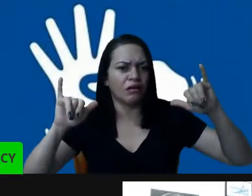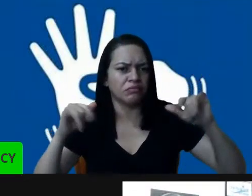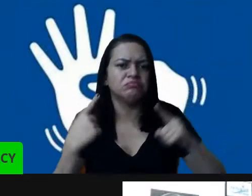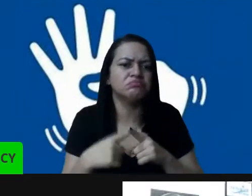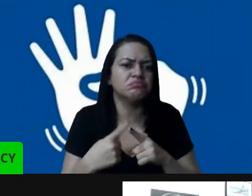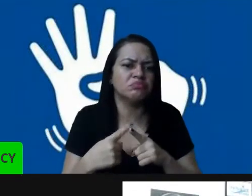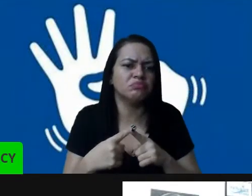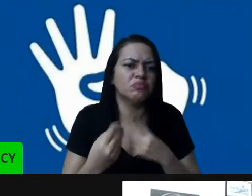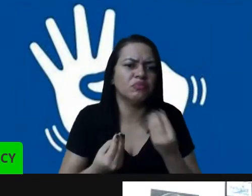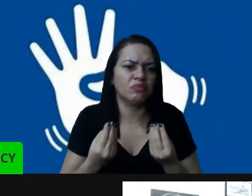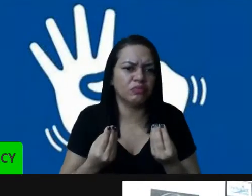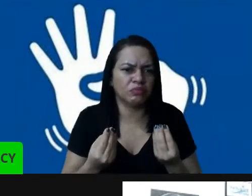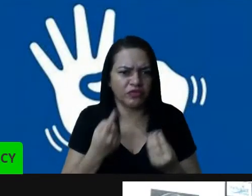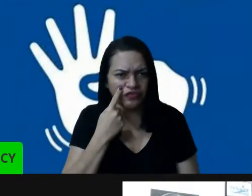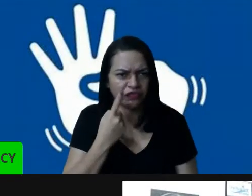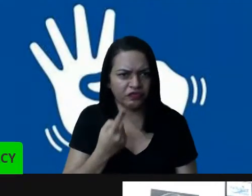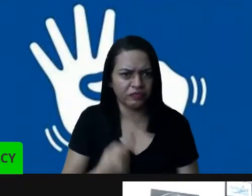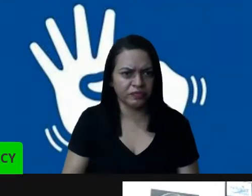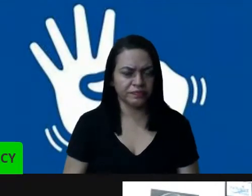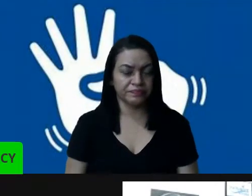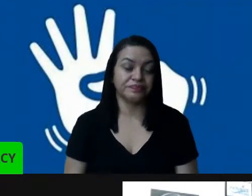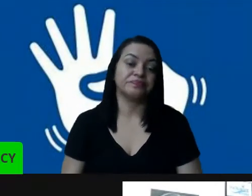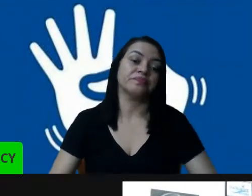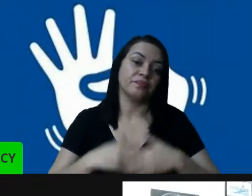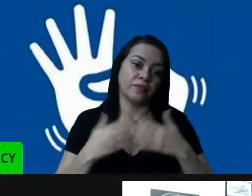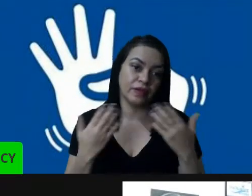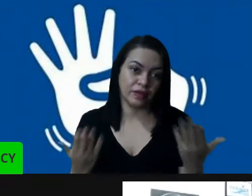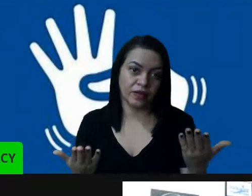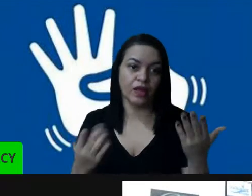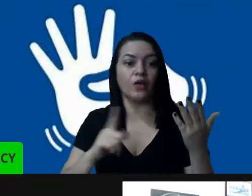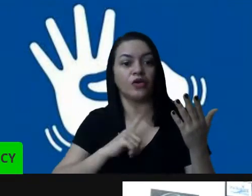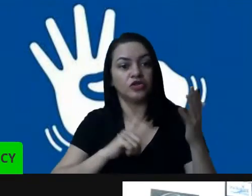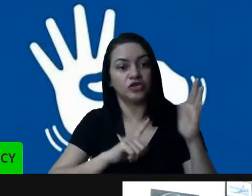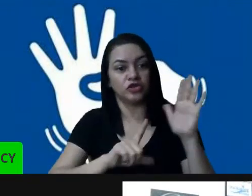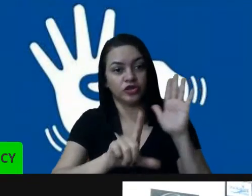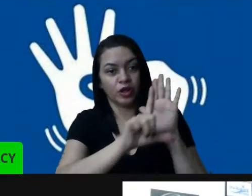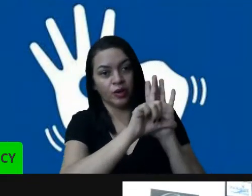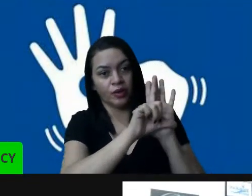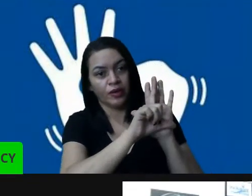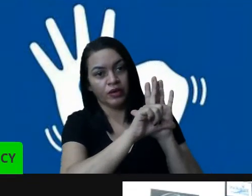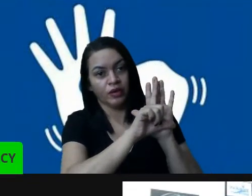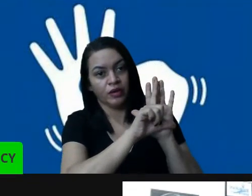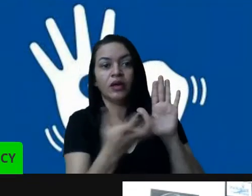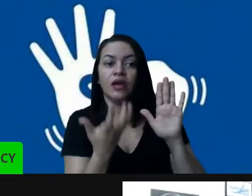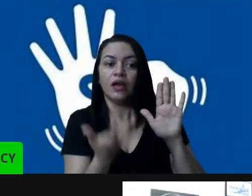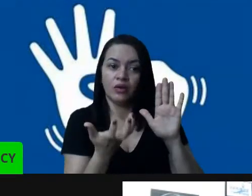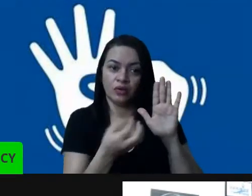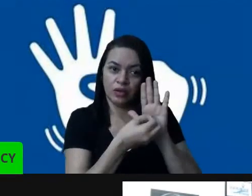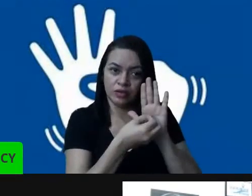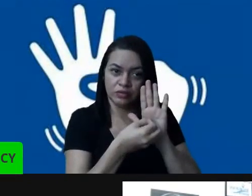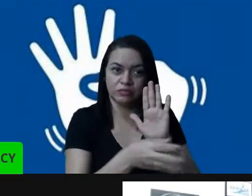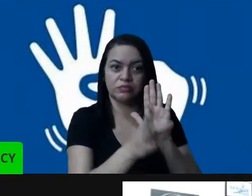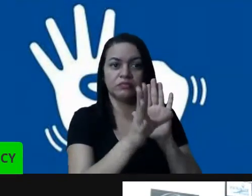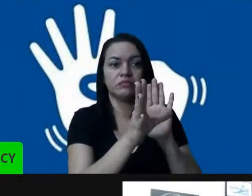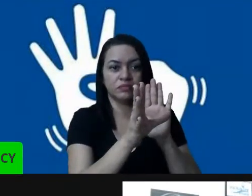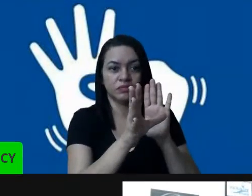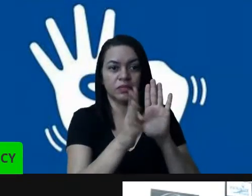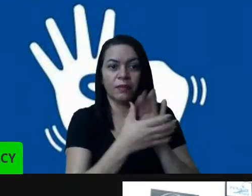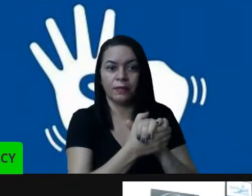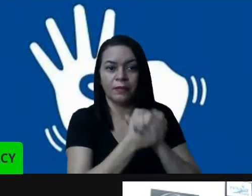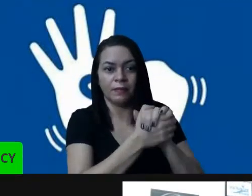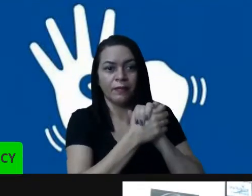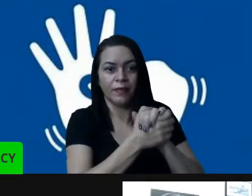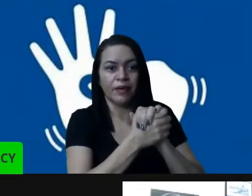Então, a gente tem uma legislação. Eu queria ressaltar aqui, primeiro, parabenizar o trabalho da Jace e